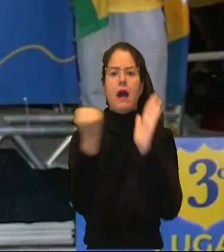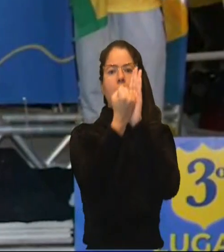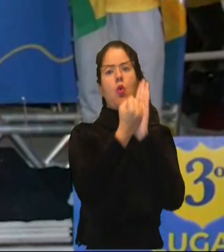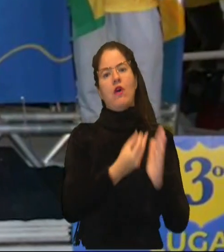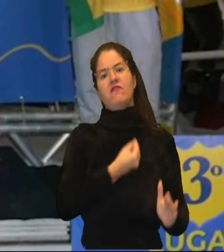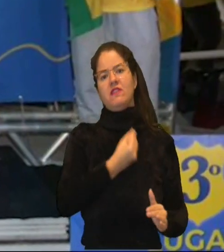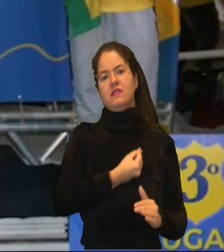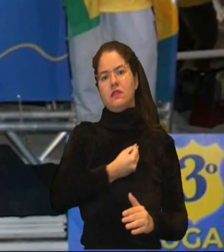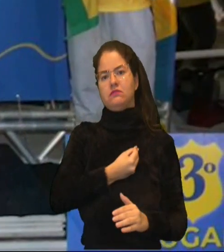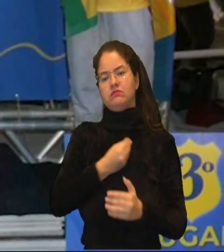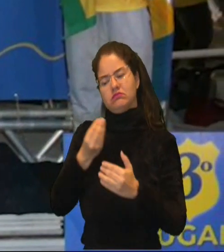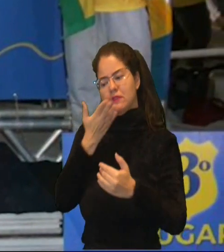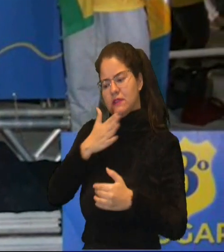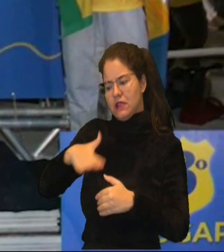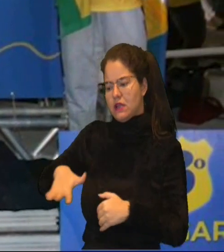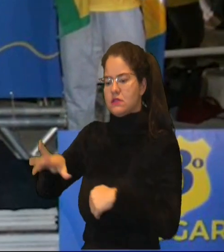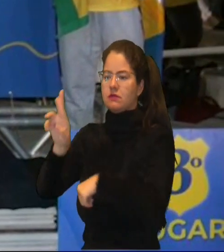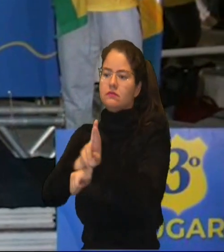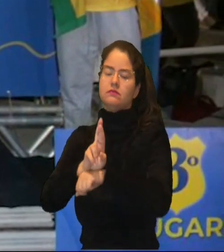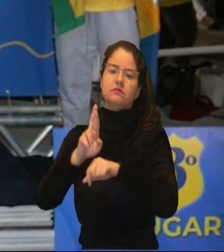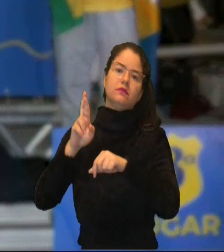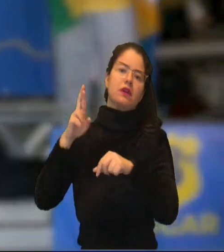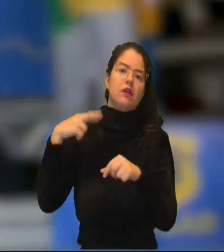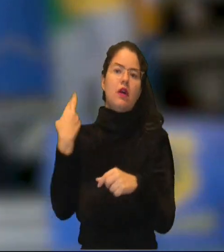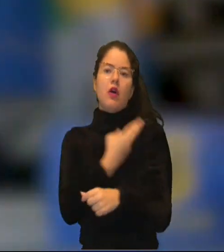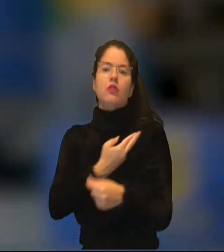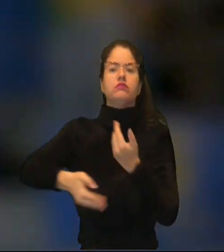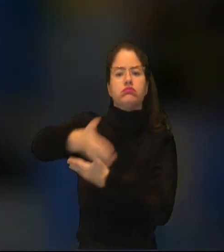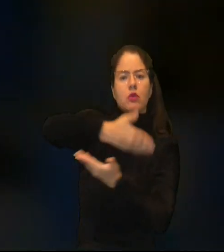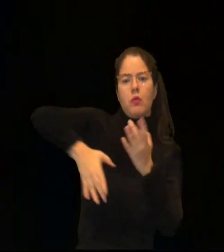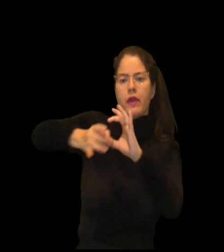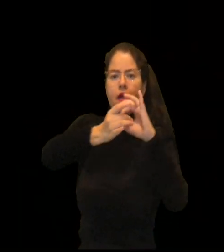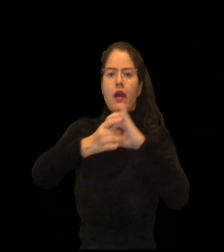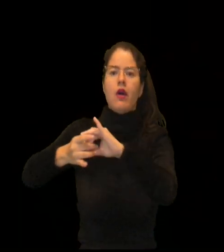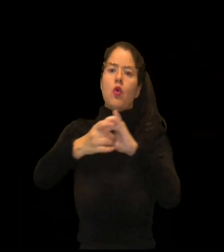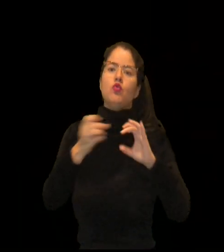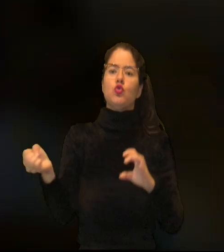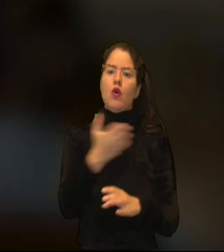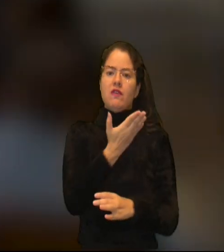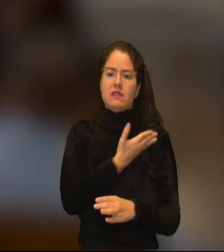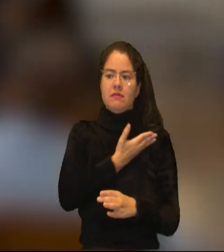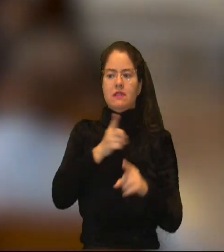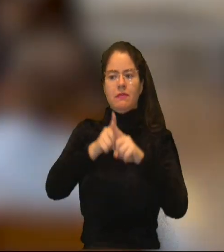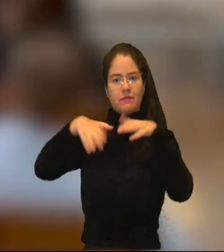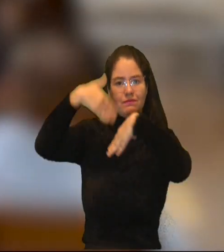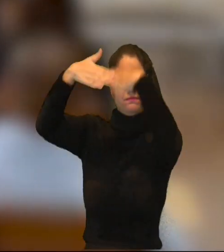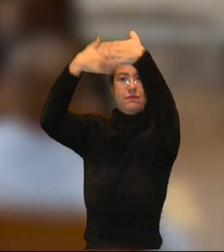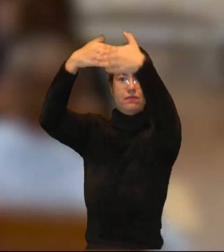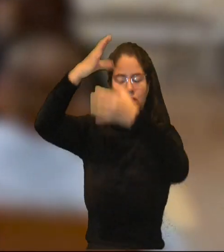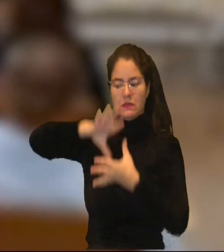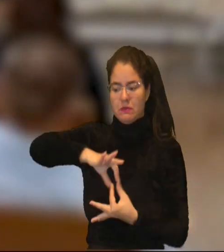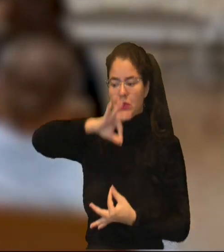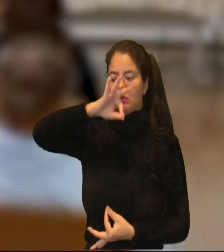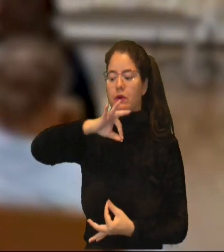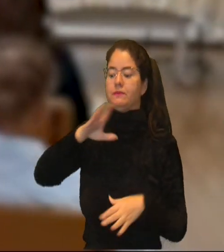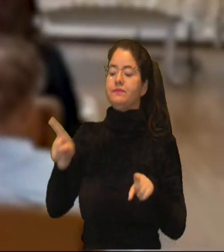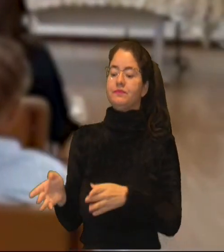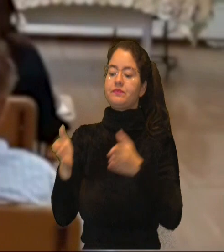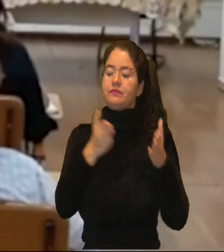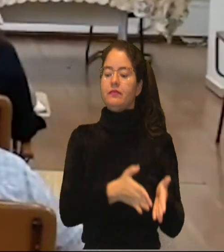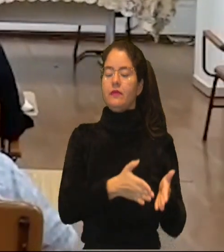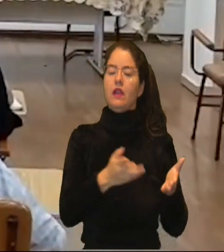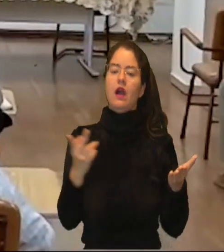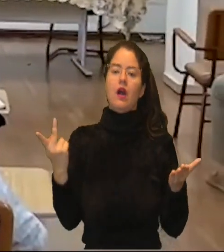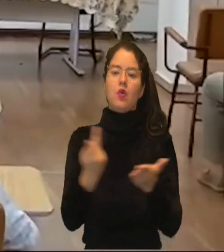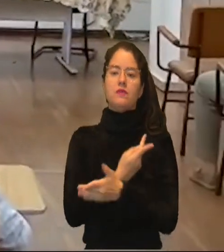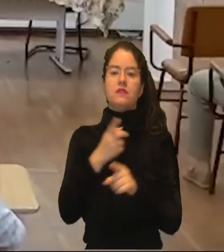embaixadores do Rei, de muita comunhão, novas amizades e crescimento. Aconteceu no dia 17 de junho,